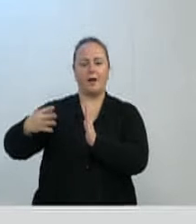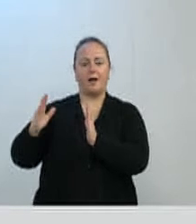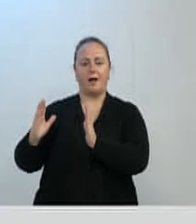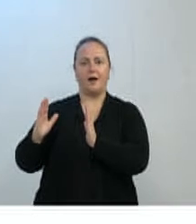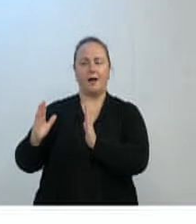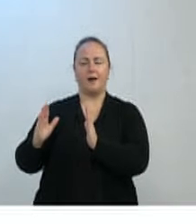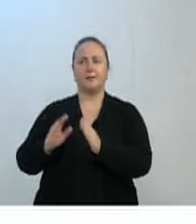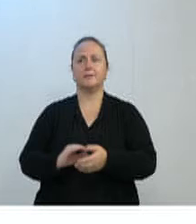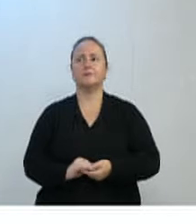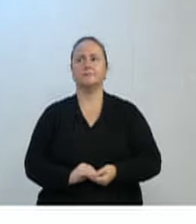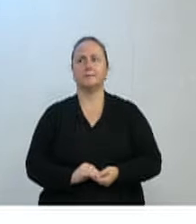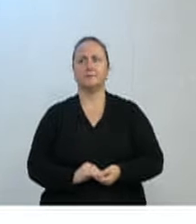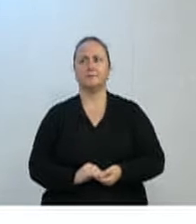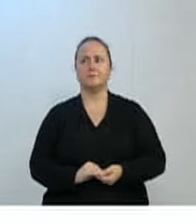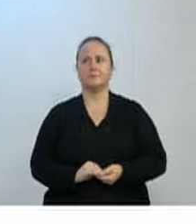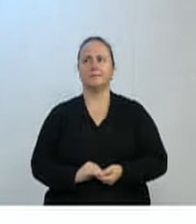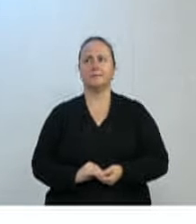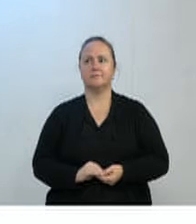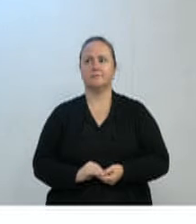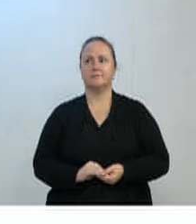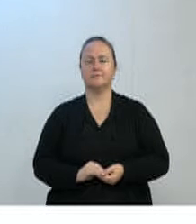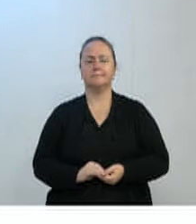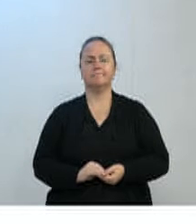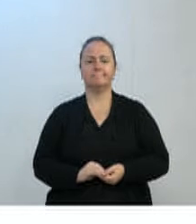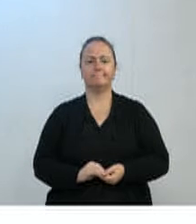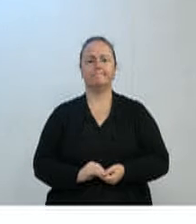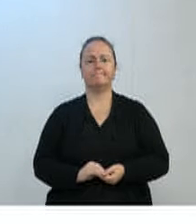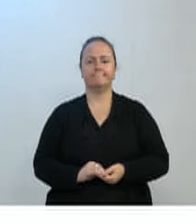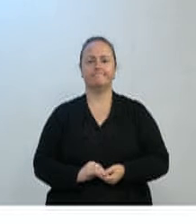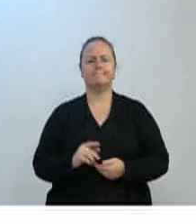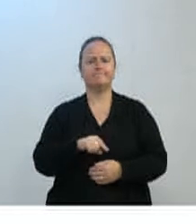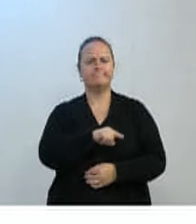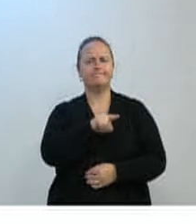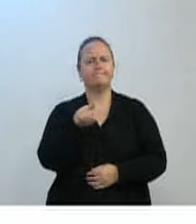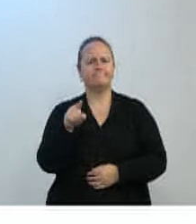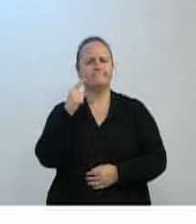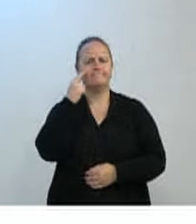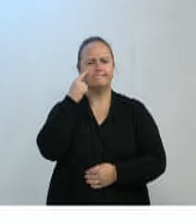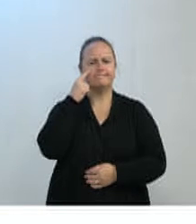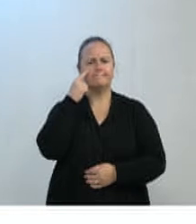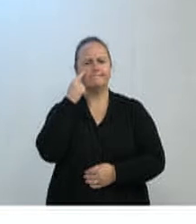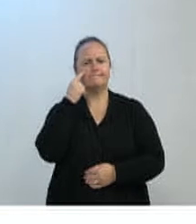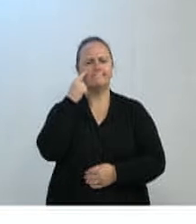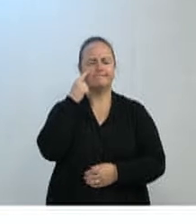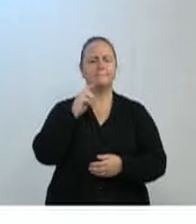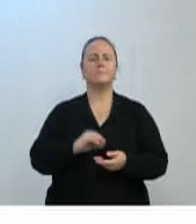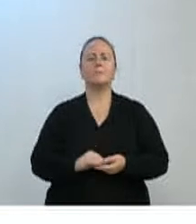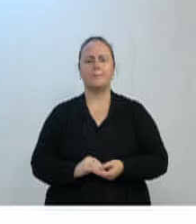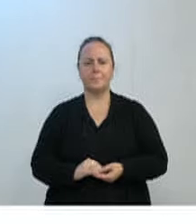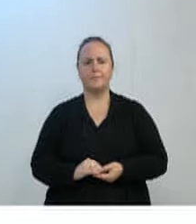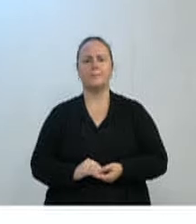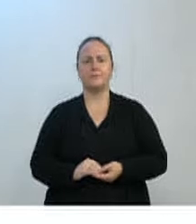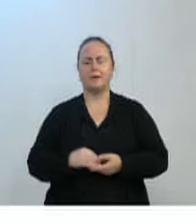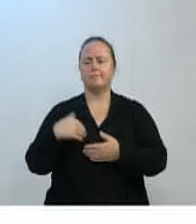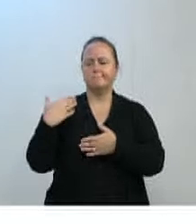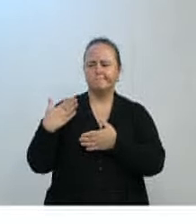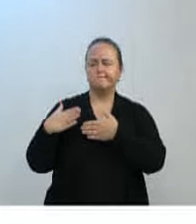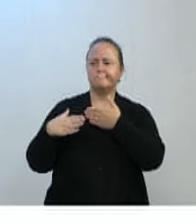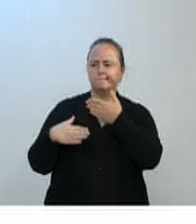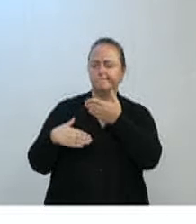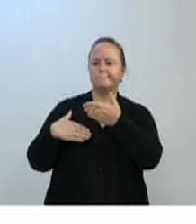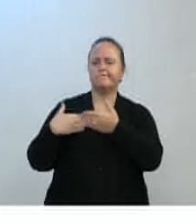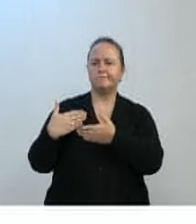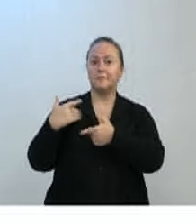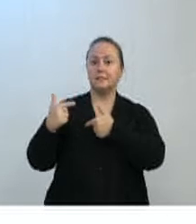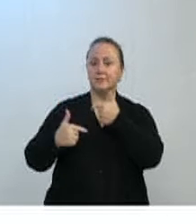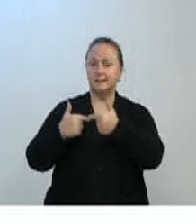Então, eu gostaria de chamar a atenção dos senhores que, ao longo desse trabalho, ou após a